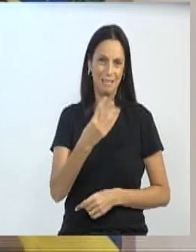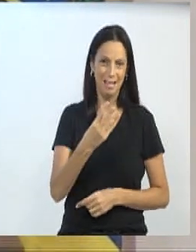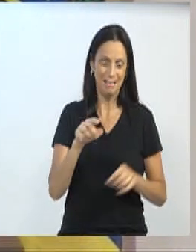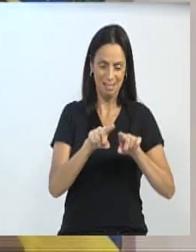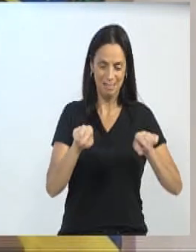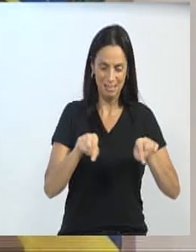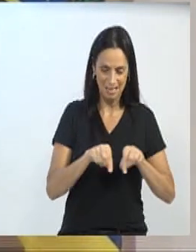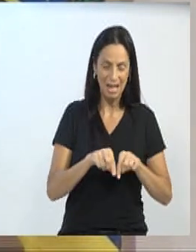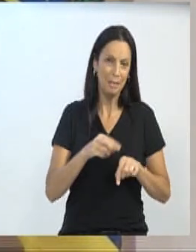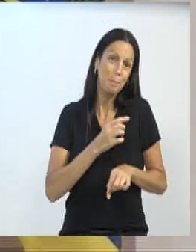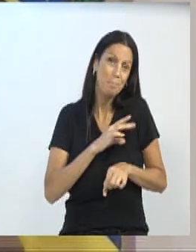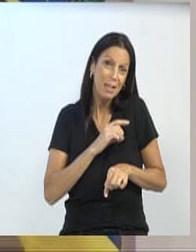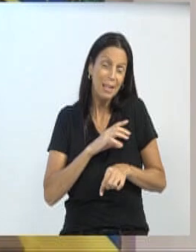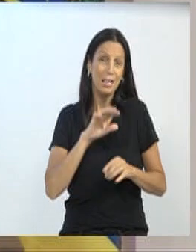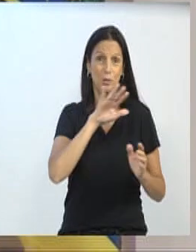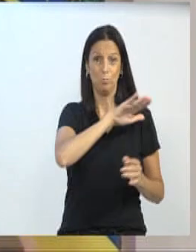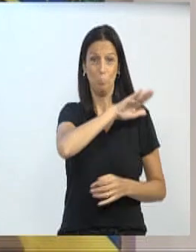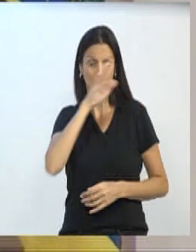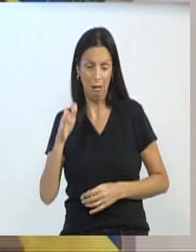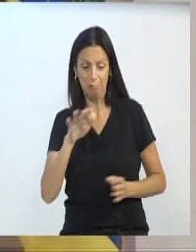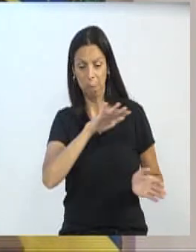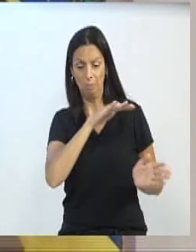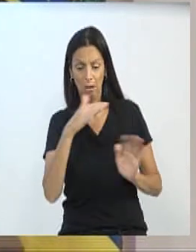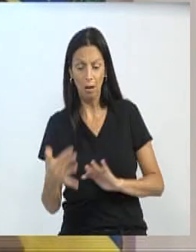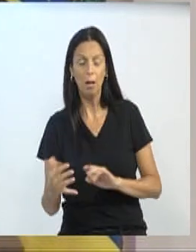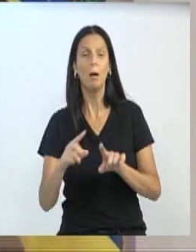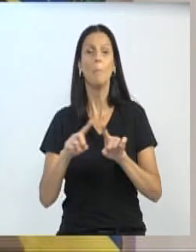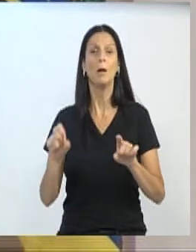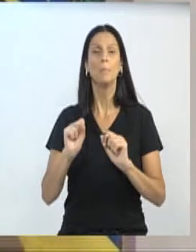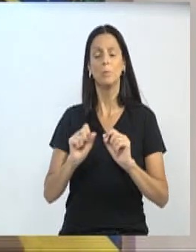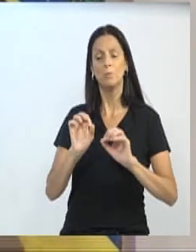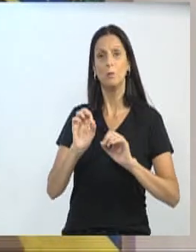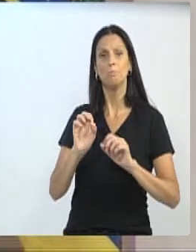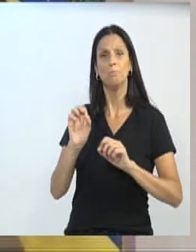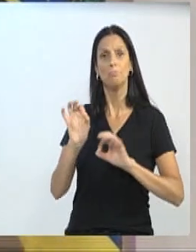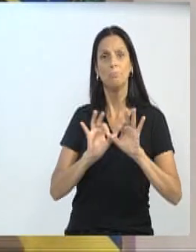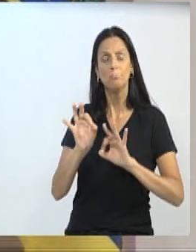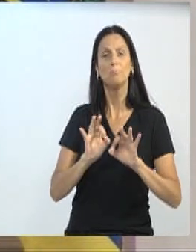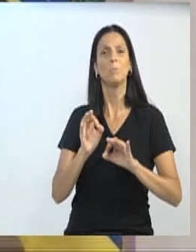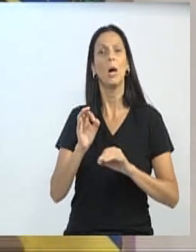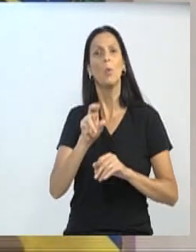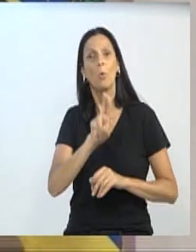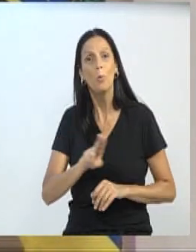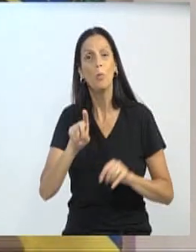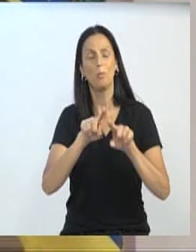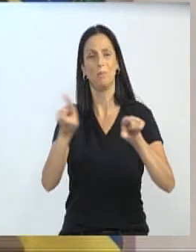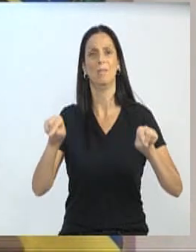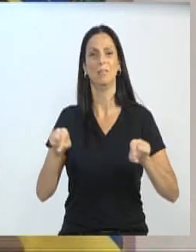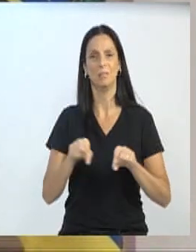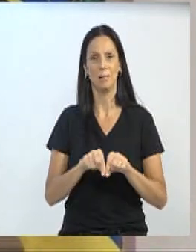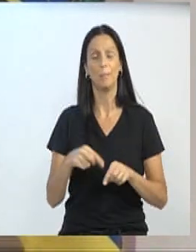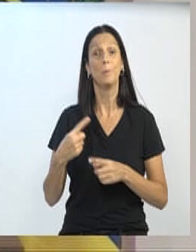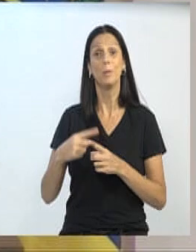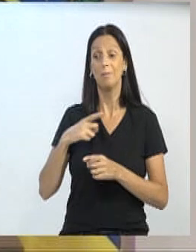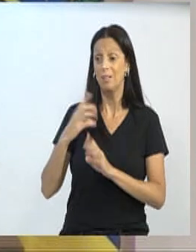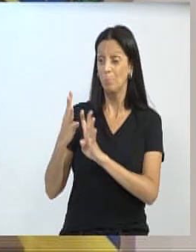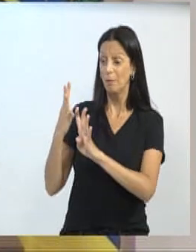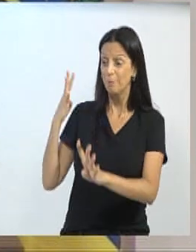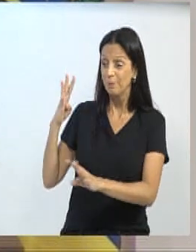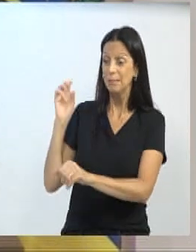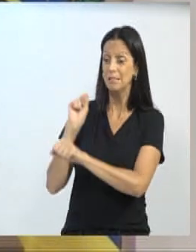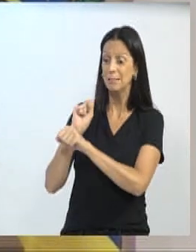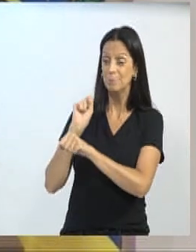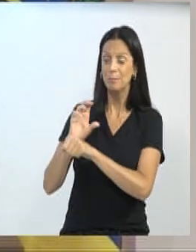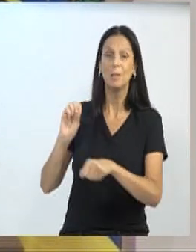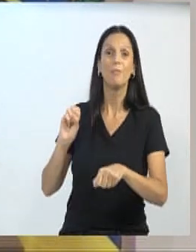em torno de 50 a 60 crianças no mínimo O que é extremamente importante nesse momento onde nós temos a fila de espera então faça aqui